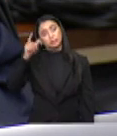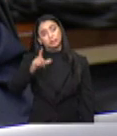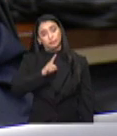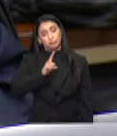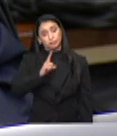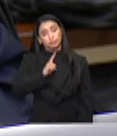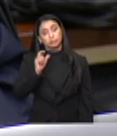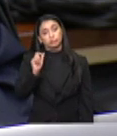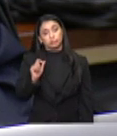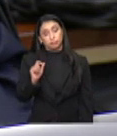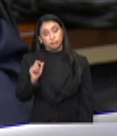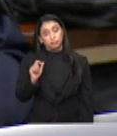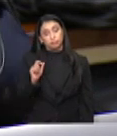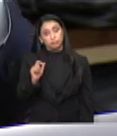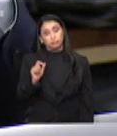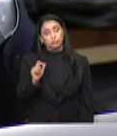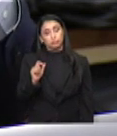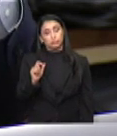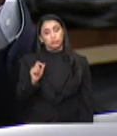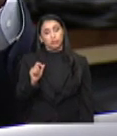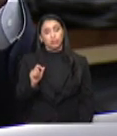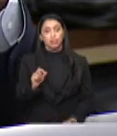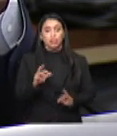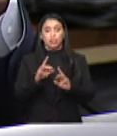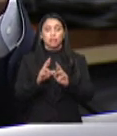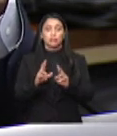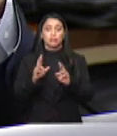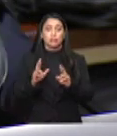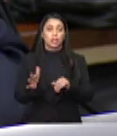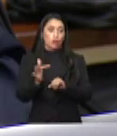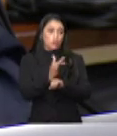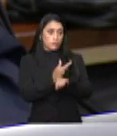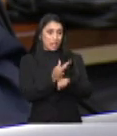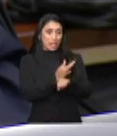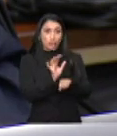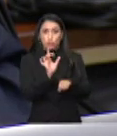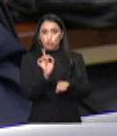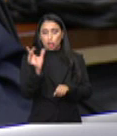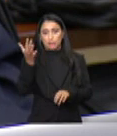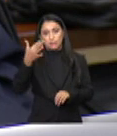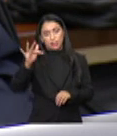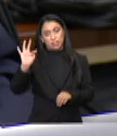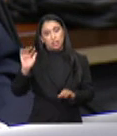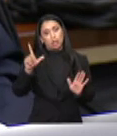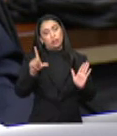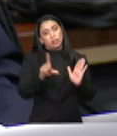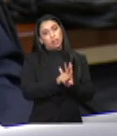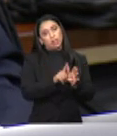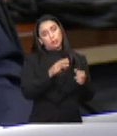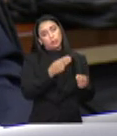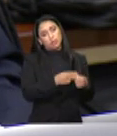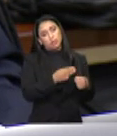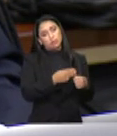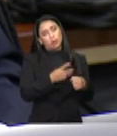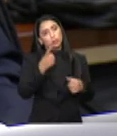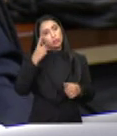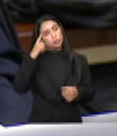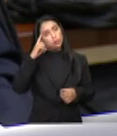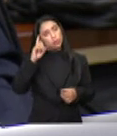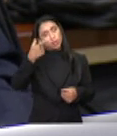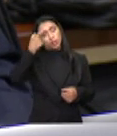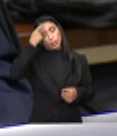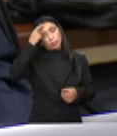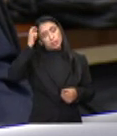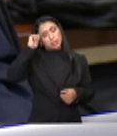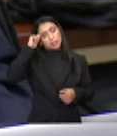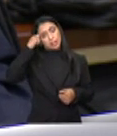esta, digamos, exceção à regra geral de que os feriados são federais, no caso da Lei Municipal do Dia da Consciência Negra.